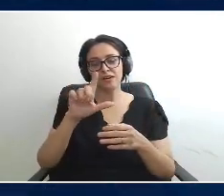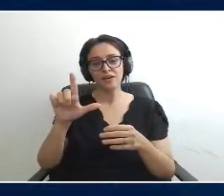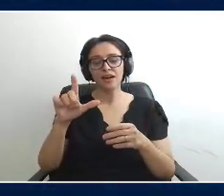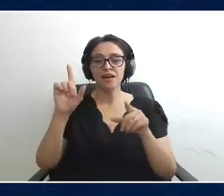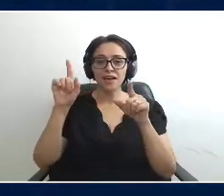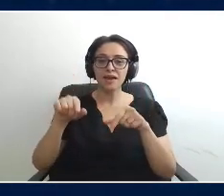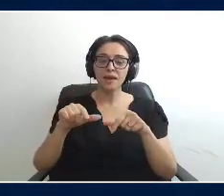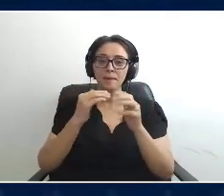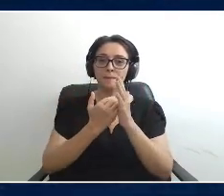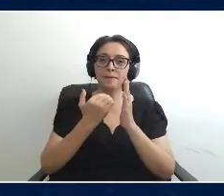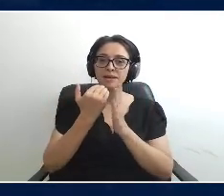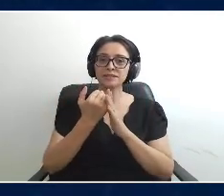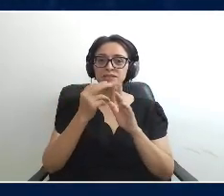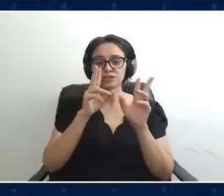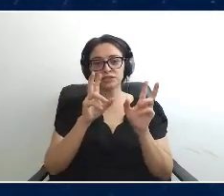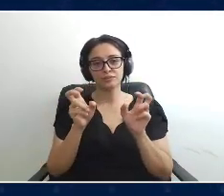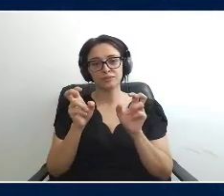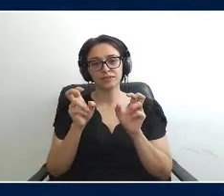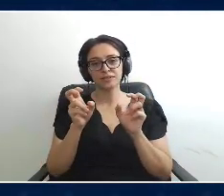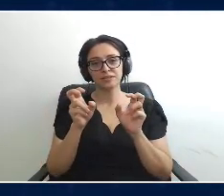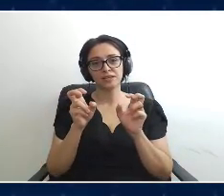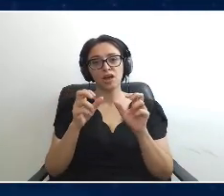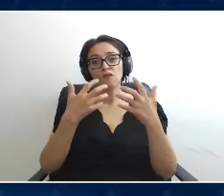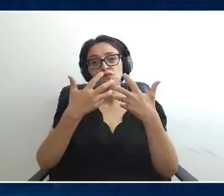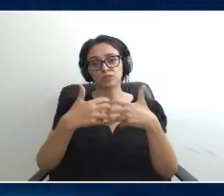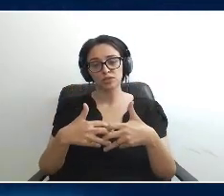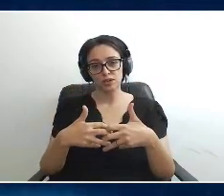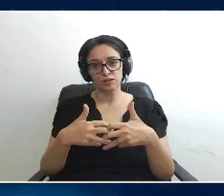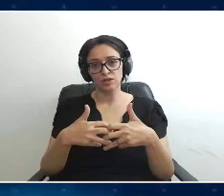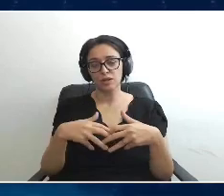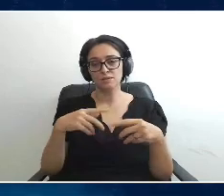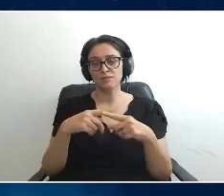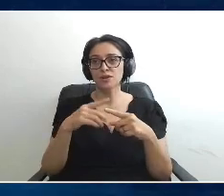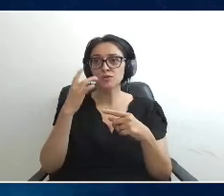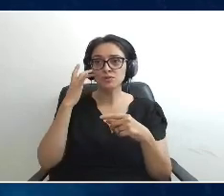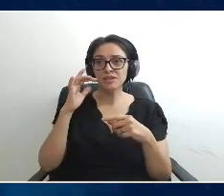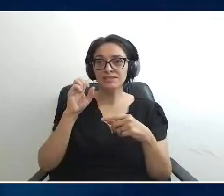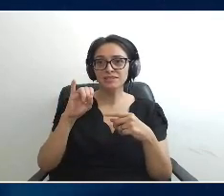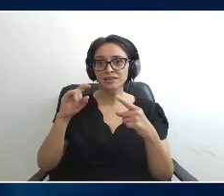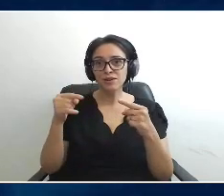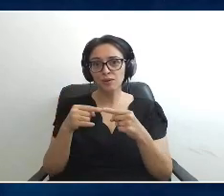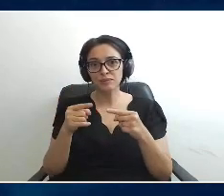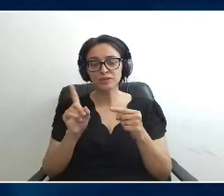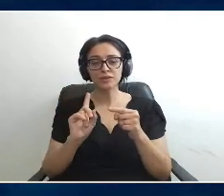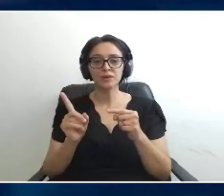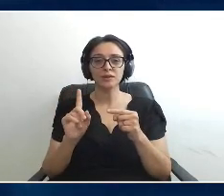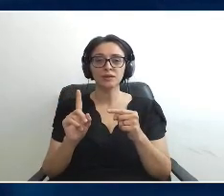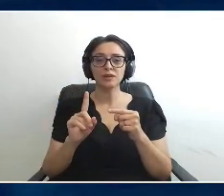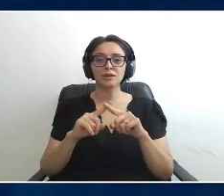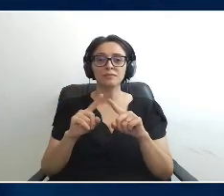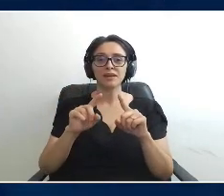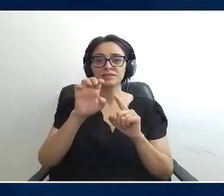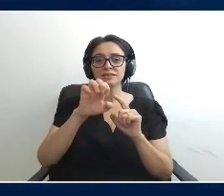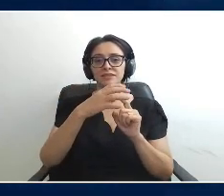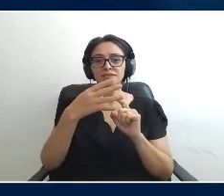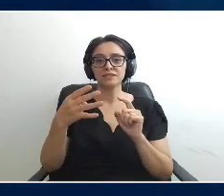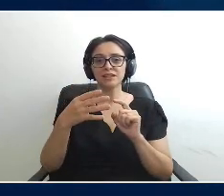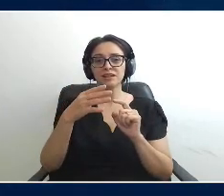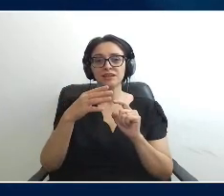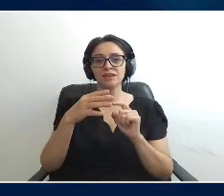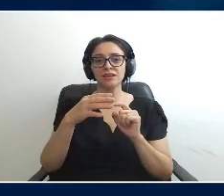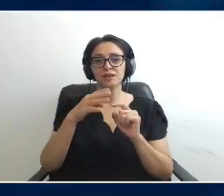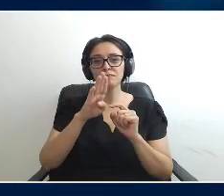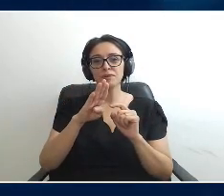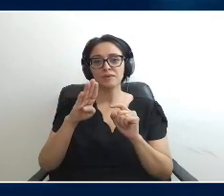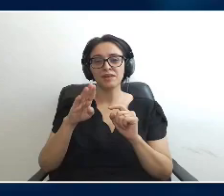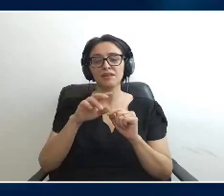mais sobre a parte funcional. Que eu não sei se isso tem a ver, mas o Excel a gente tem o VBA, né, que é o Visual